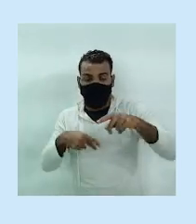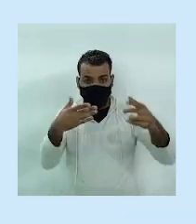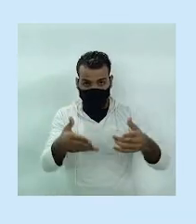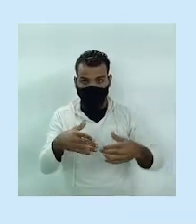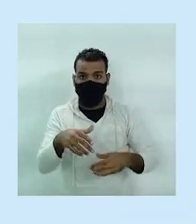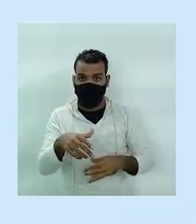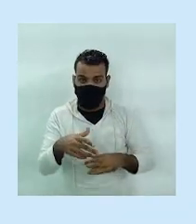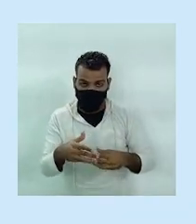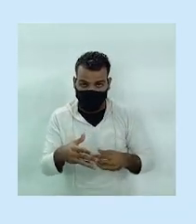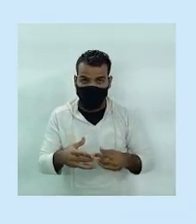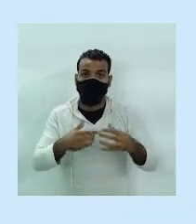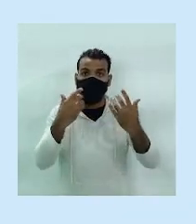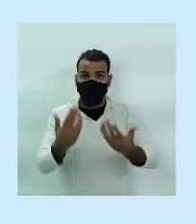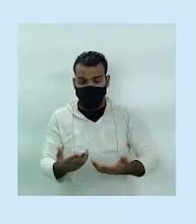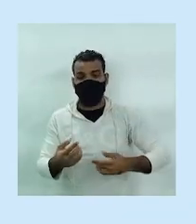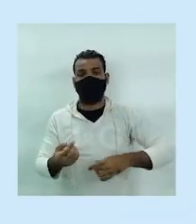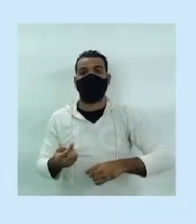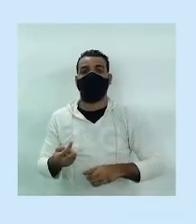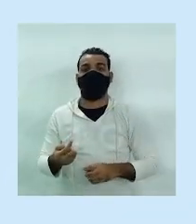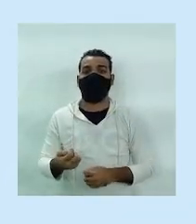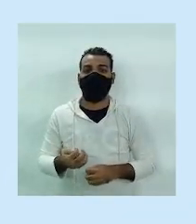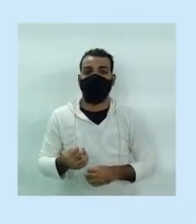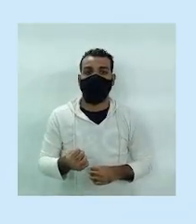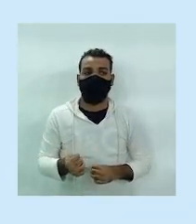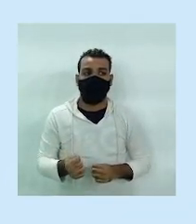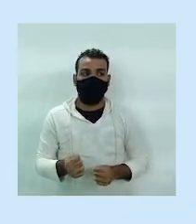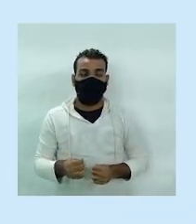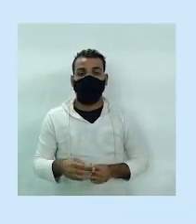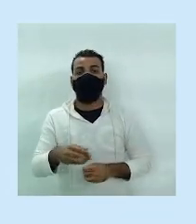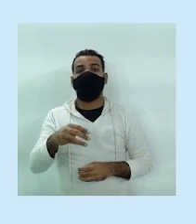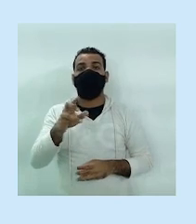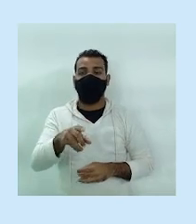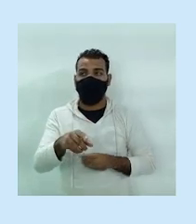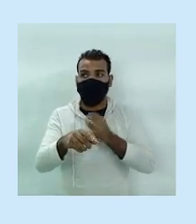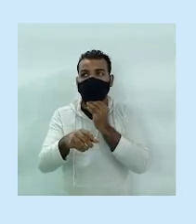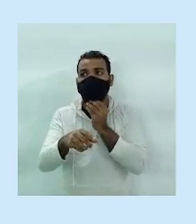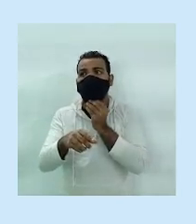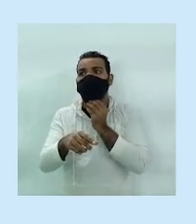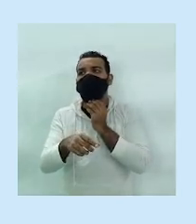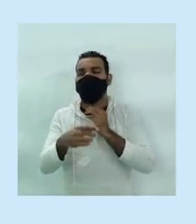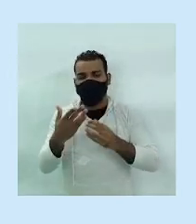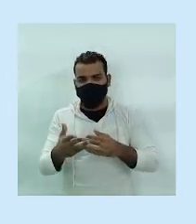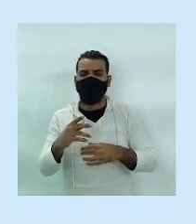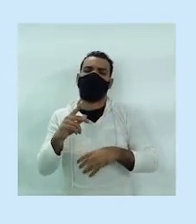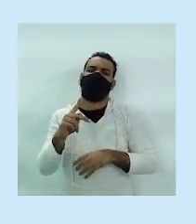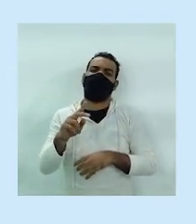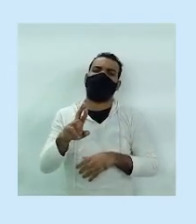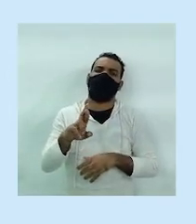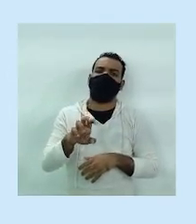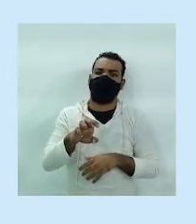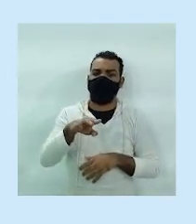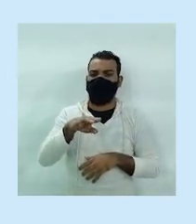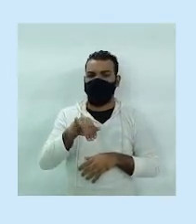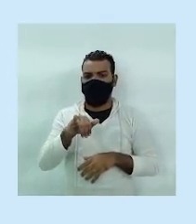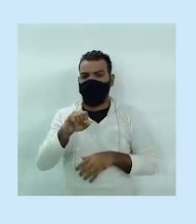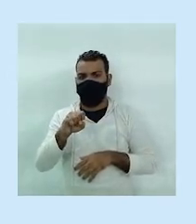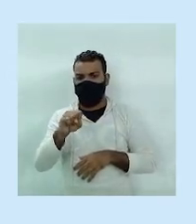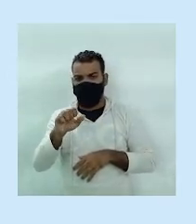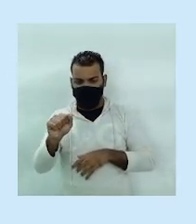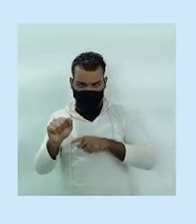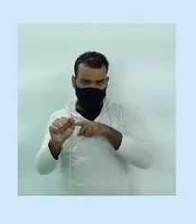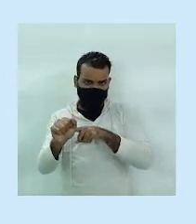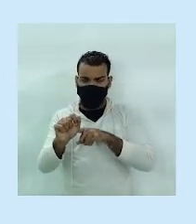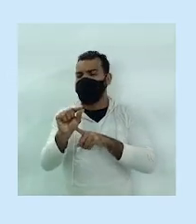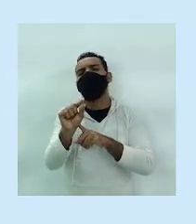nativos. Então, noção esta que nasce de premissa de que um